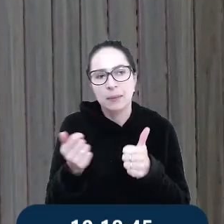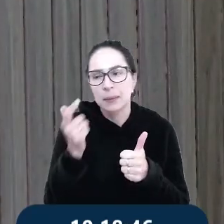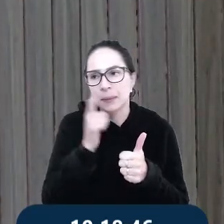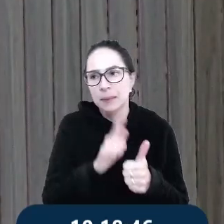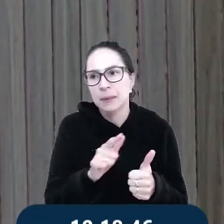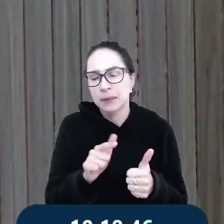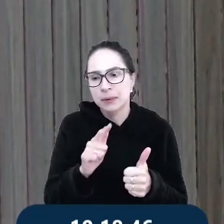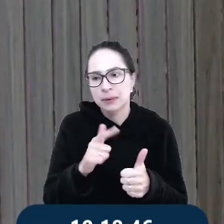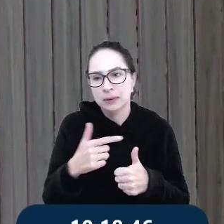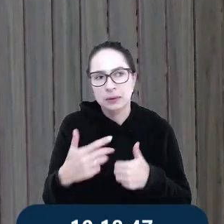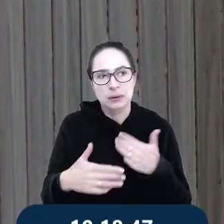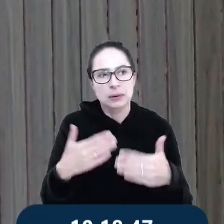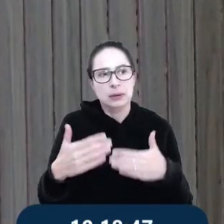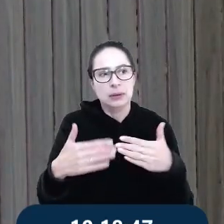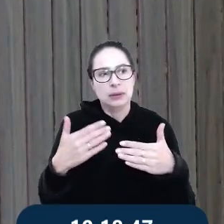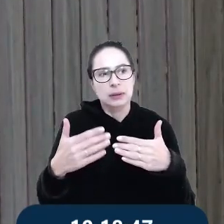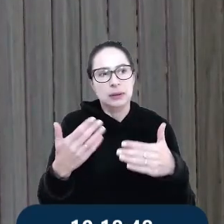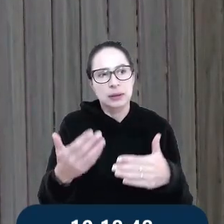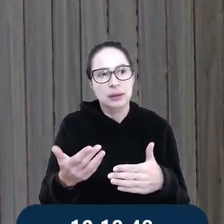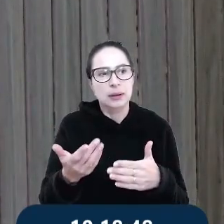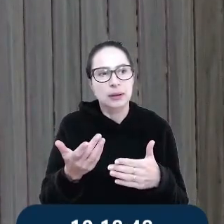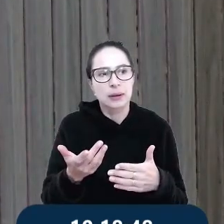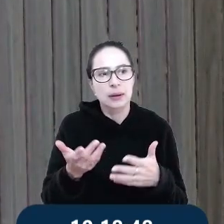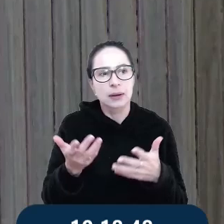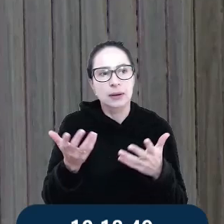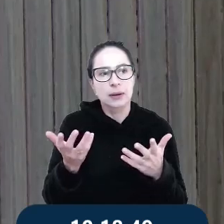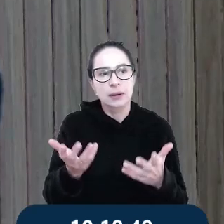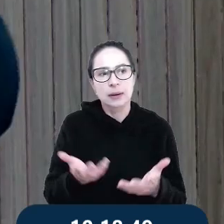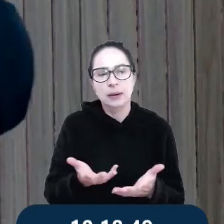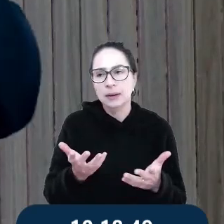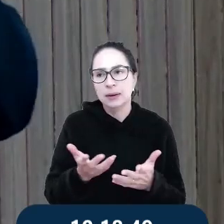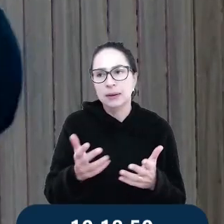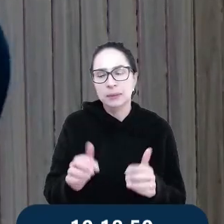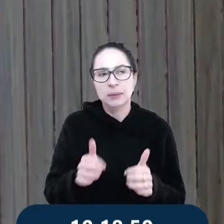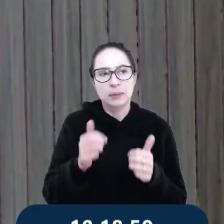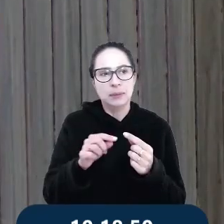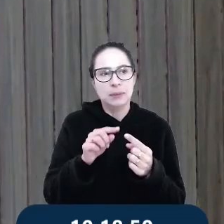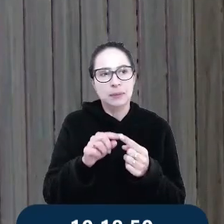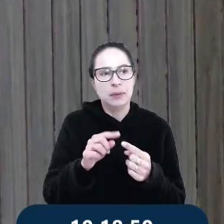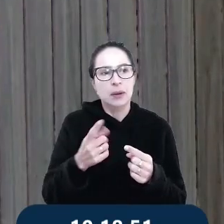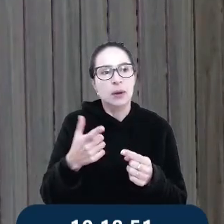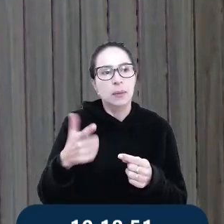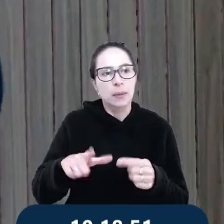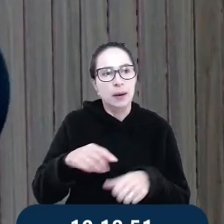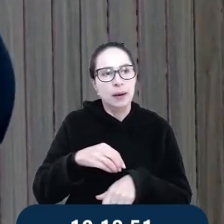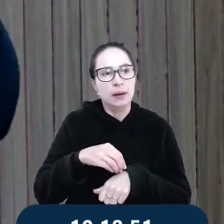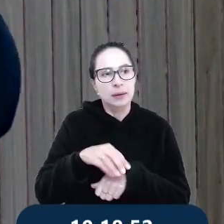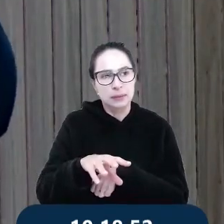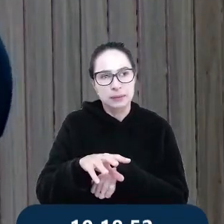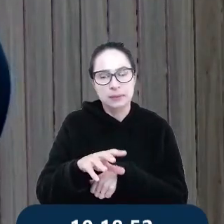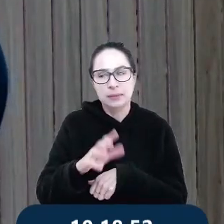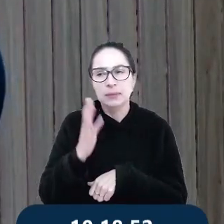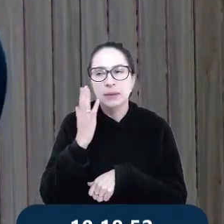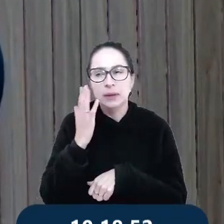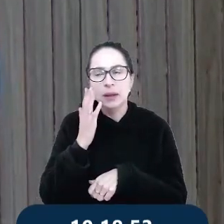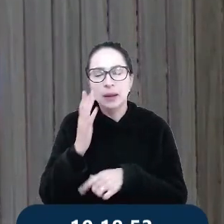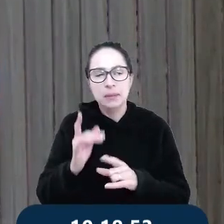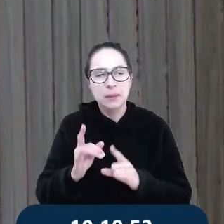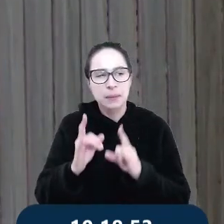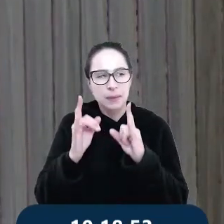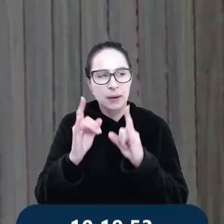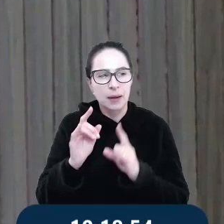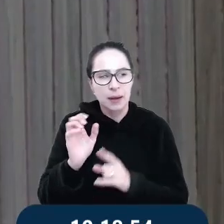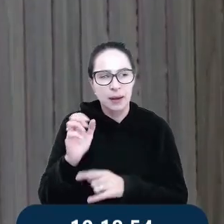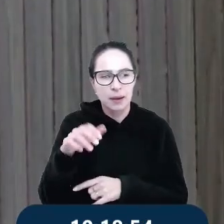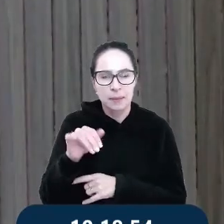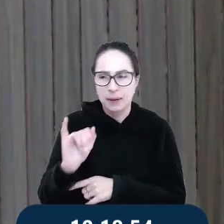andamento. E vai outra sugestão aqui. Sabe esses prédios de EMEI que estão cheios de mato,